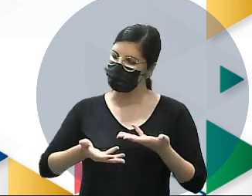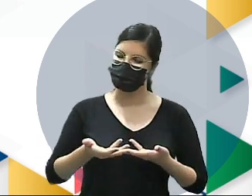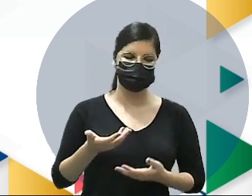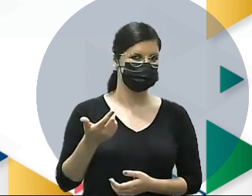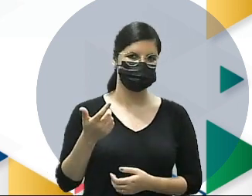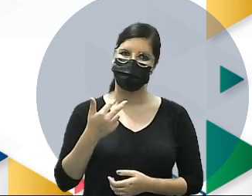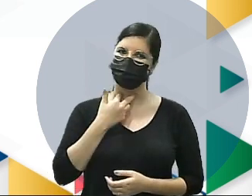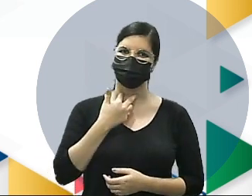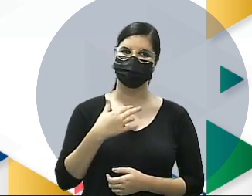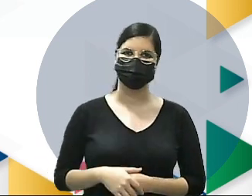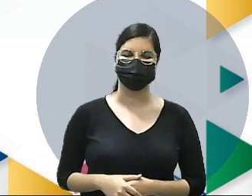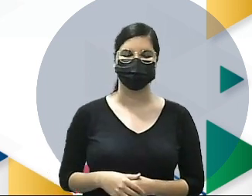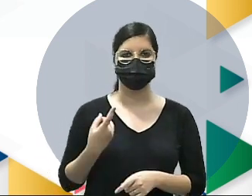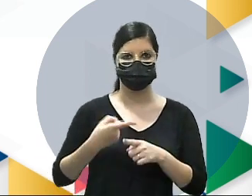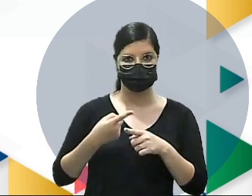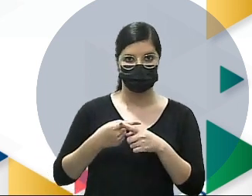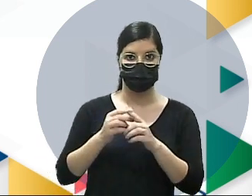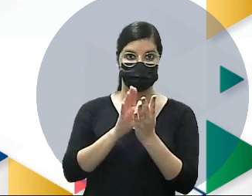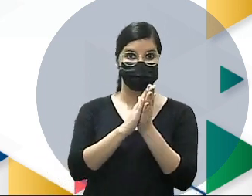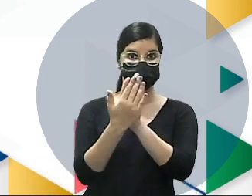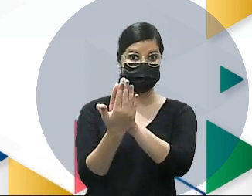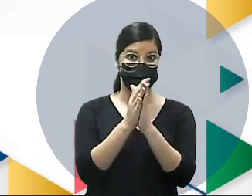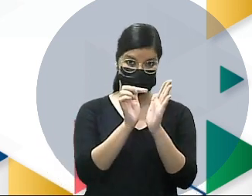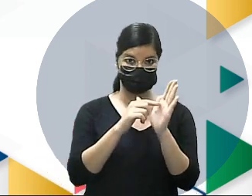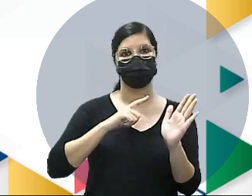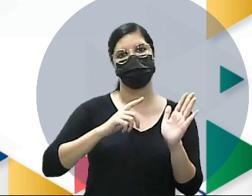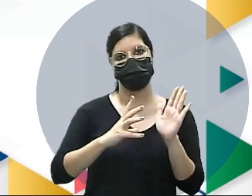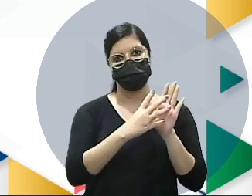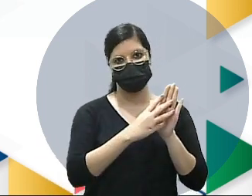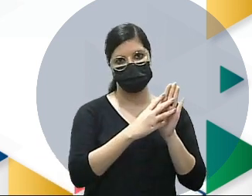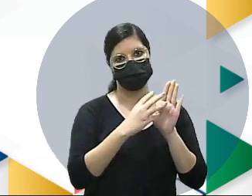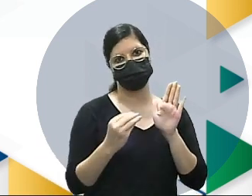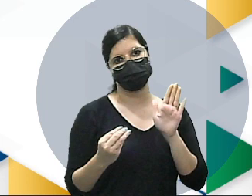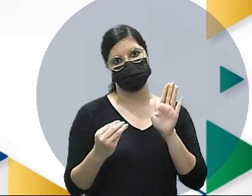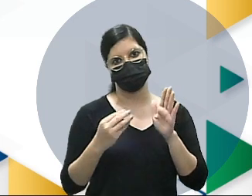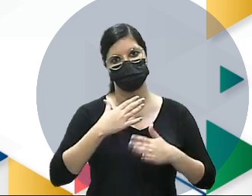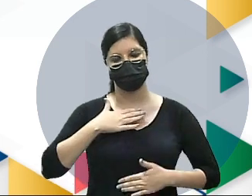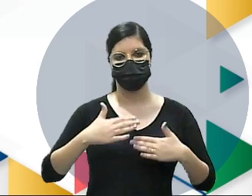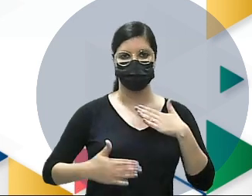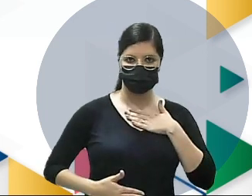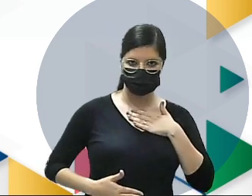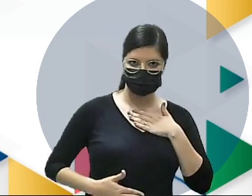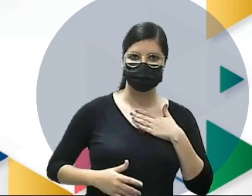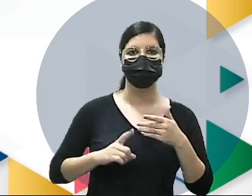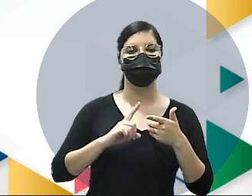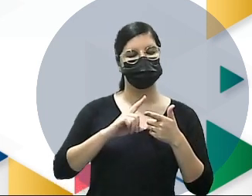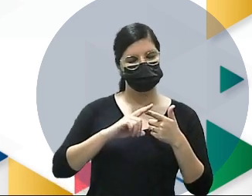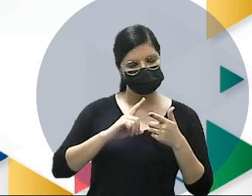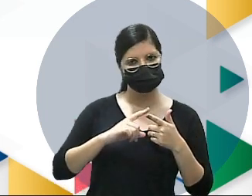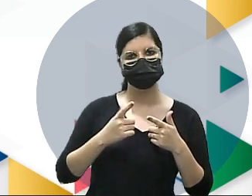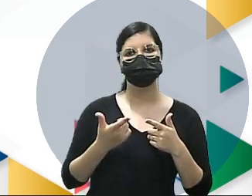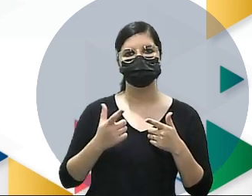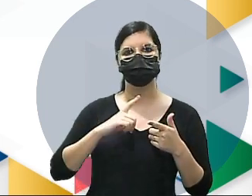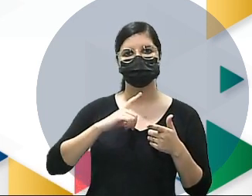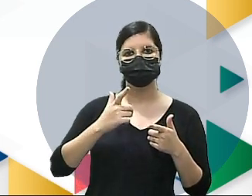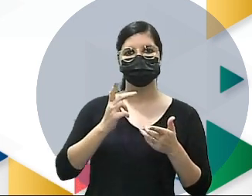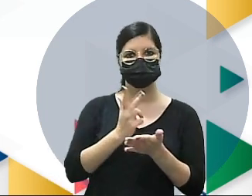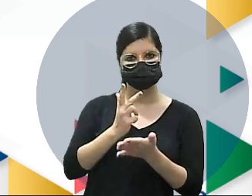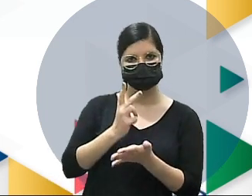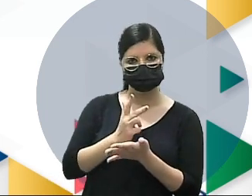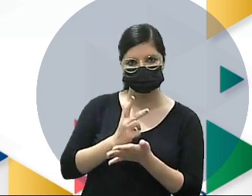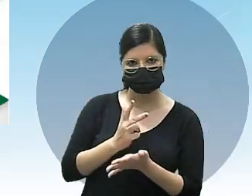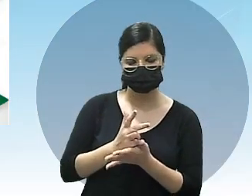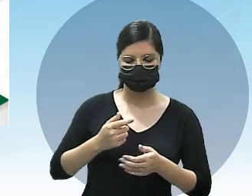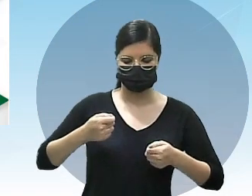não acontece porque o balé isso aí um padrão né de tamo padrão corporal nessa tanto padrão corporal né com sempre a